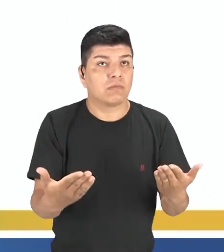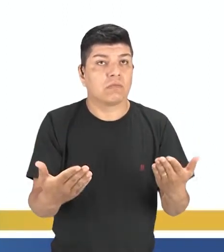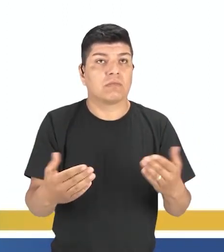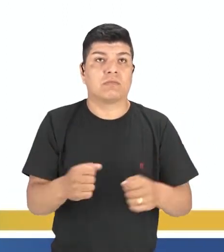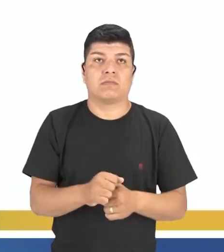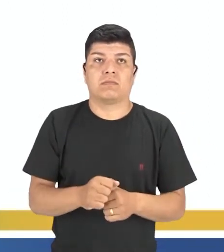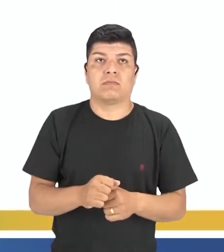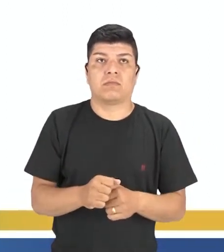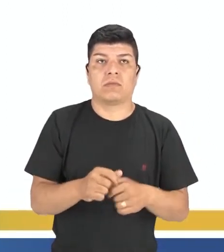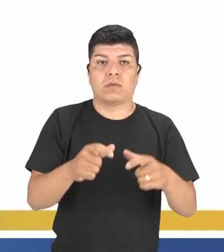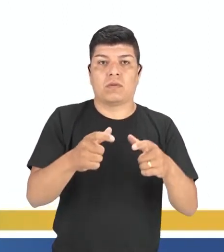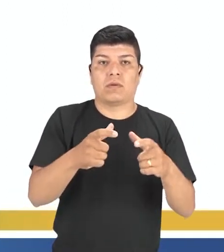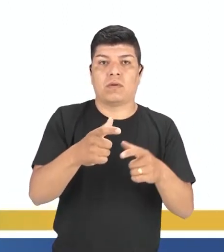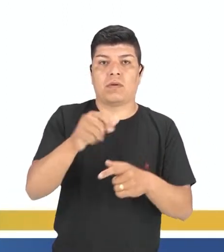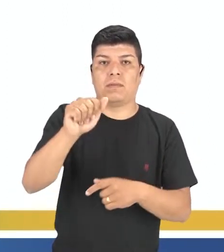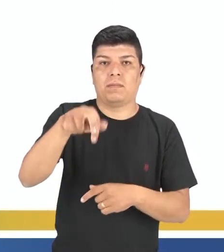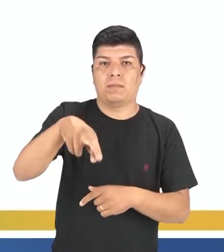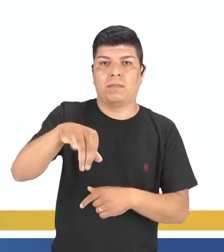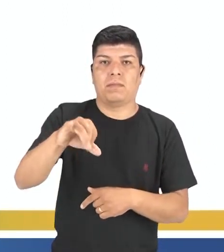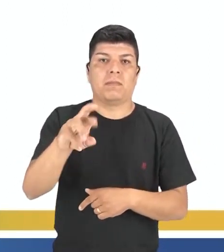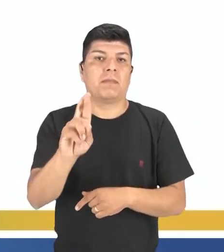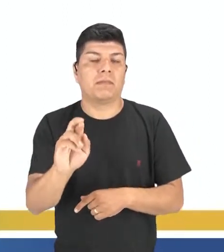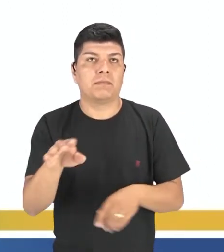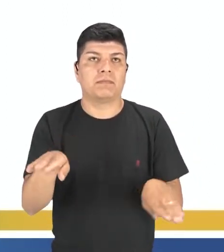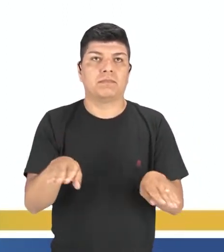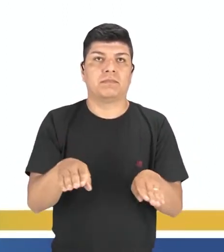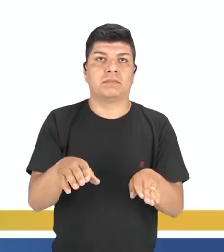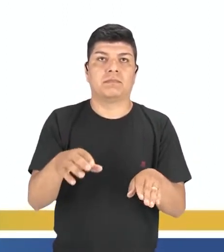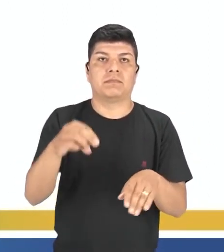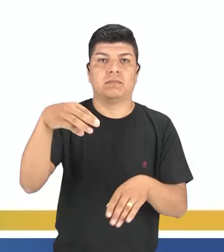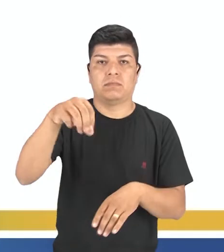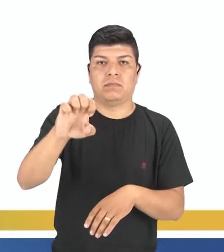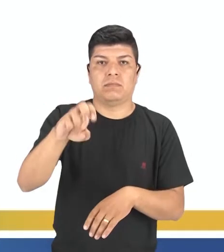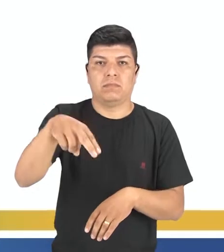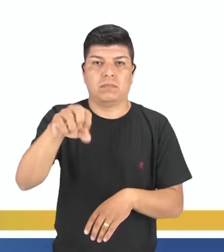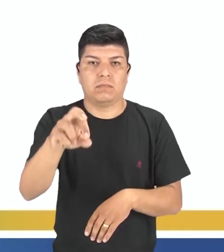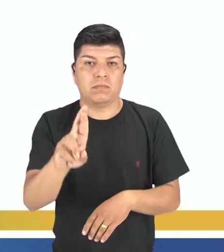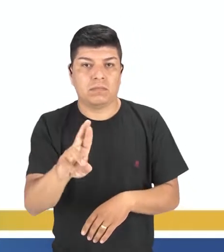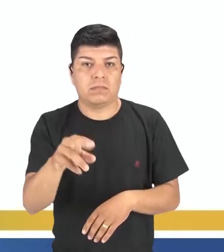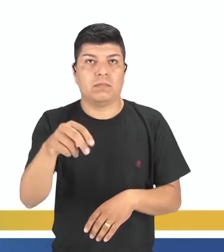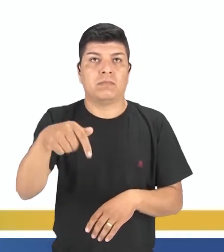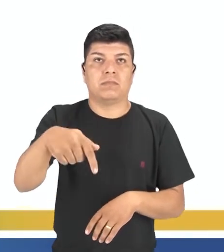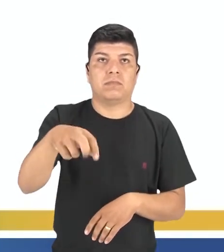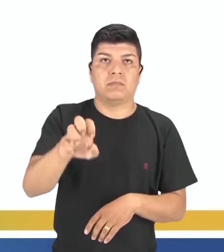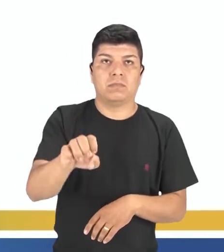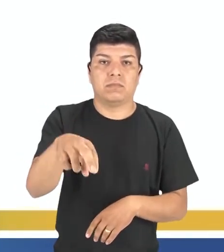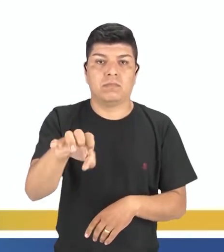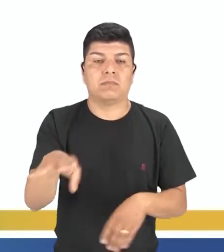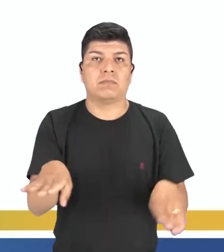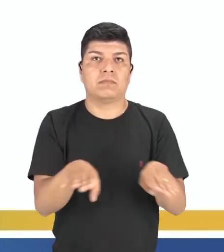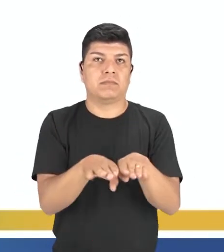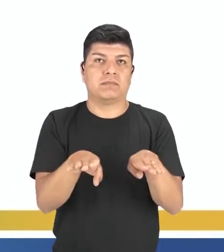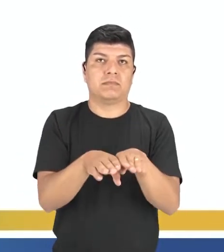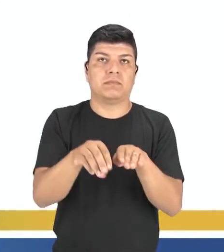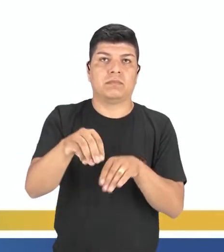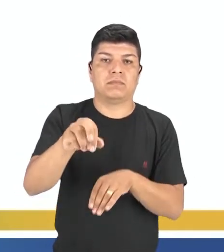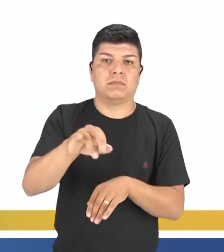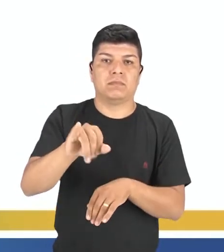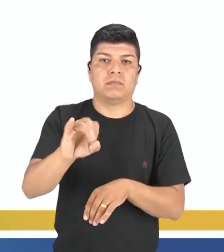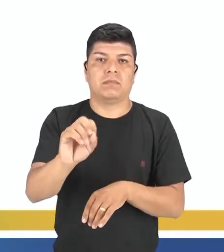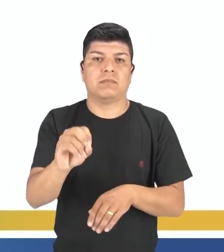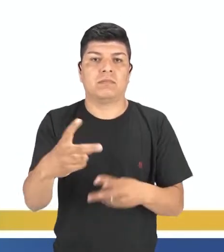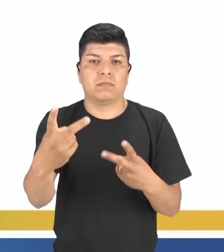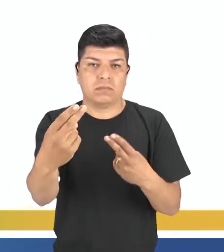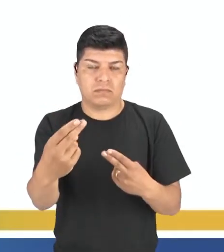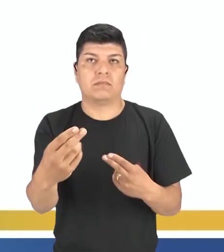de maior, menor, maior igual e menor igual. As inequações de